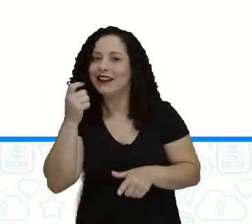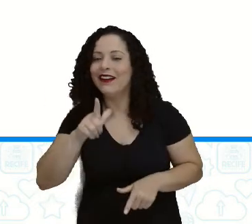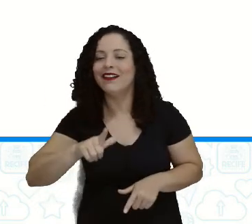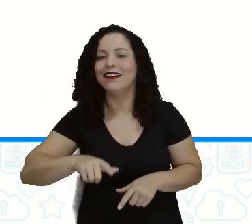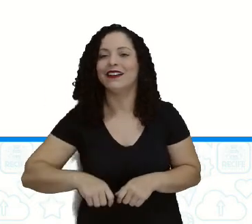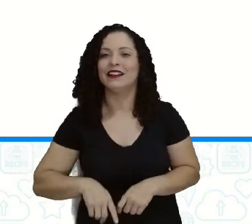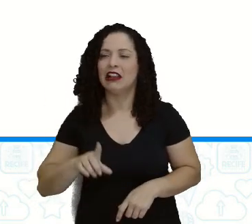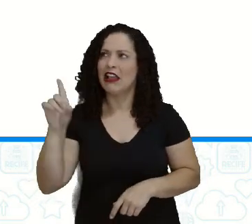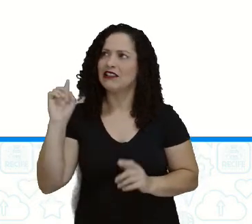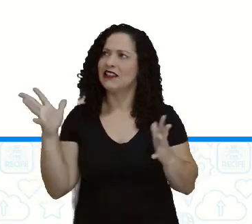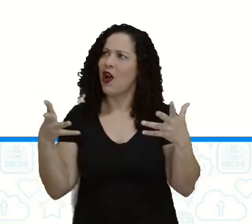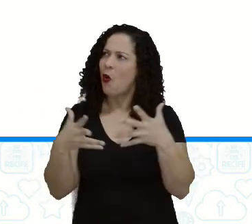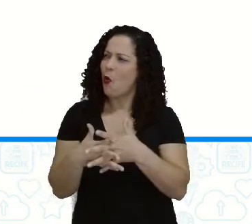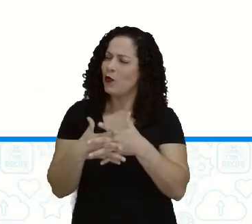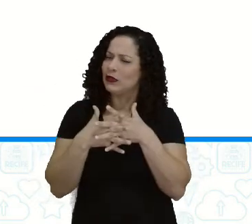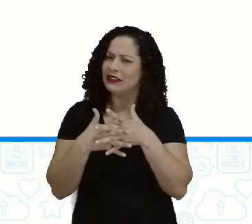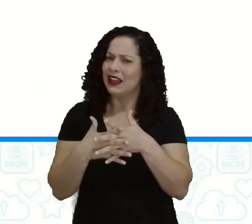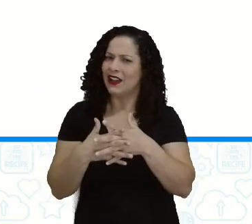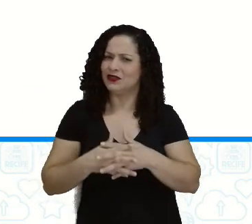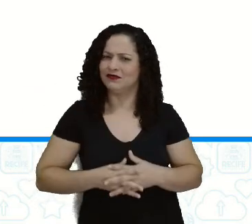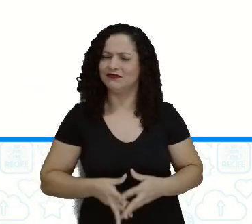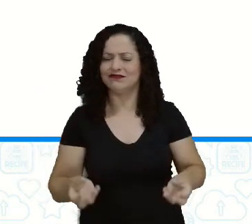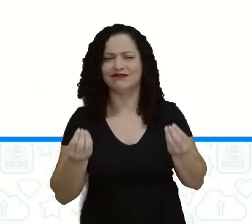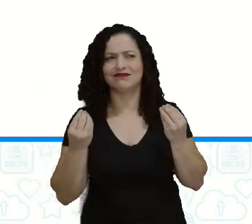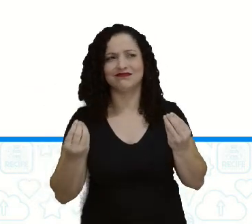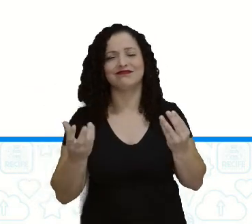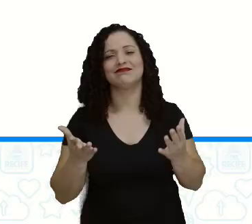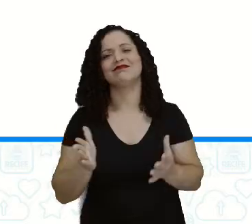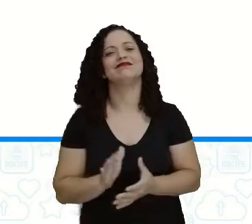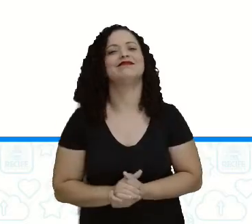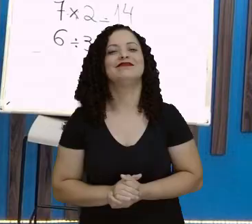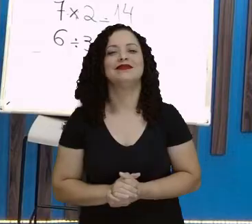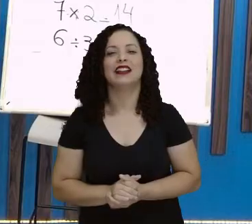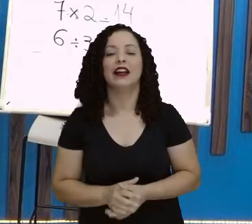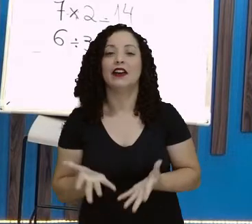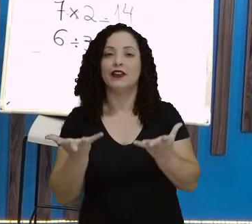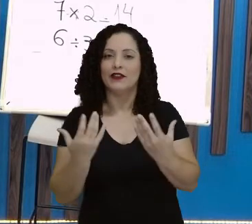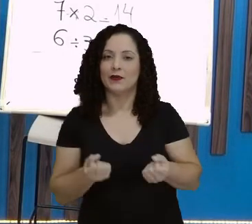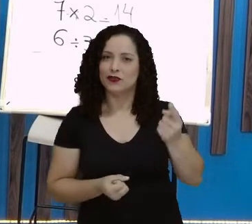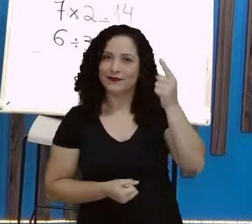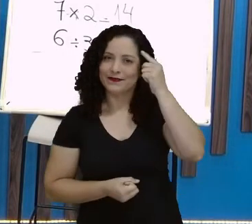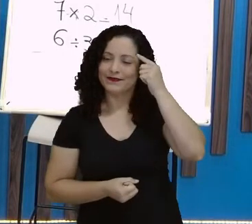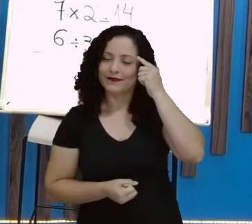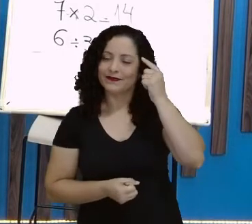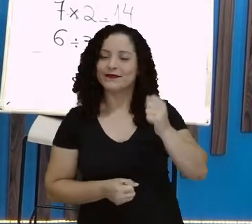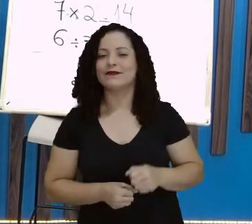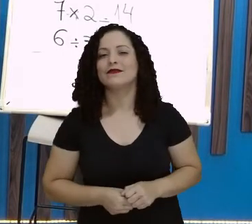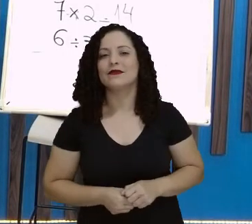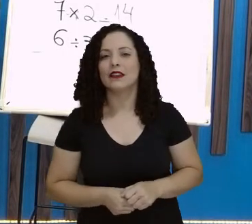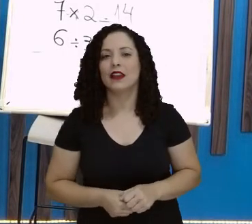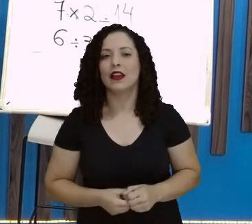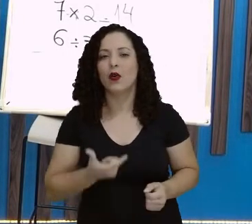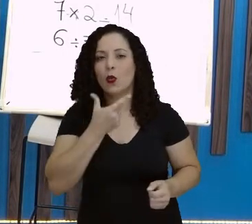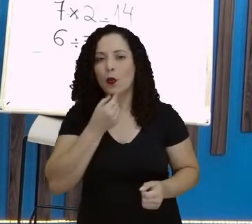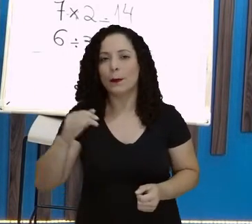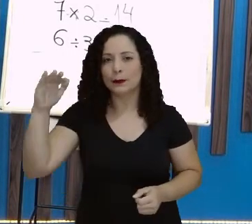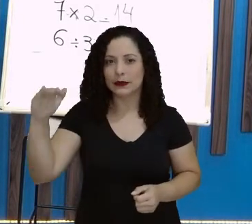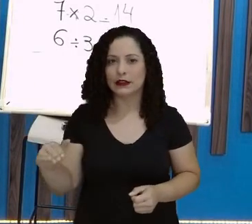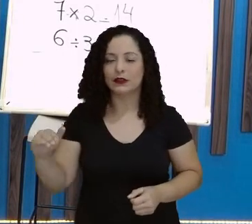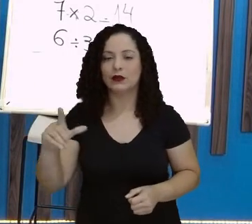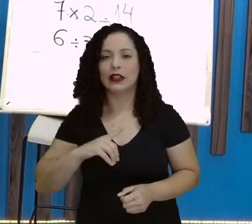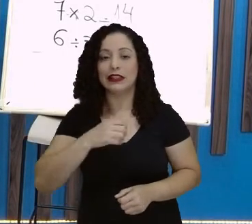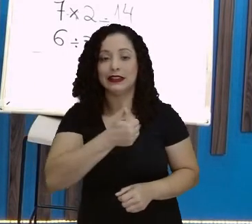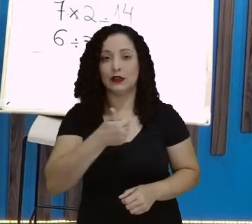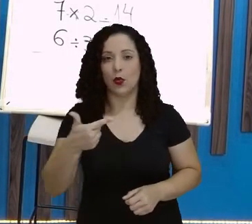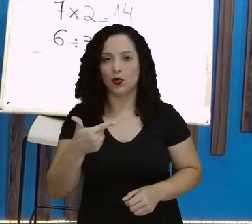essa tá muito complicada. Esse probleminha aí tá muito complicado. Vamos pensar aqui um pouquinho, ó. Miguel, ele tem 12